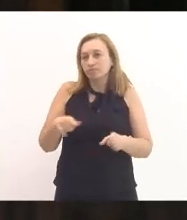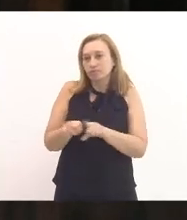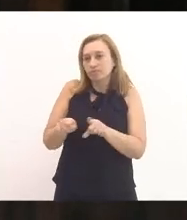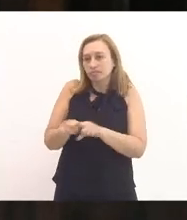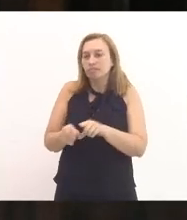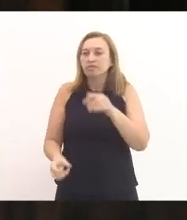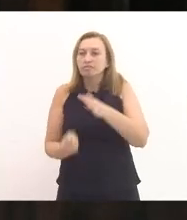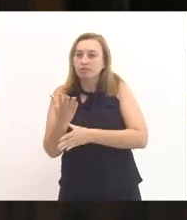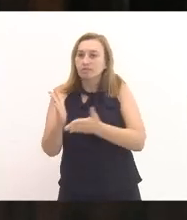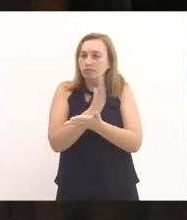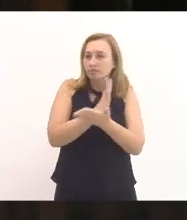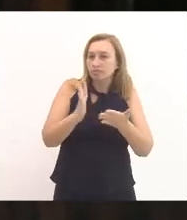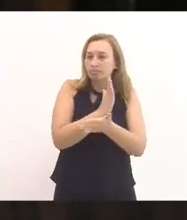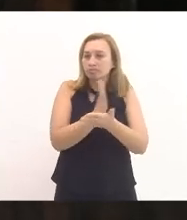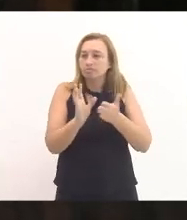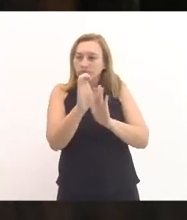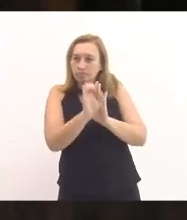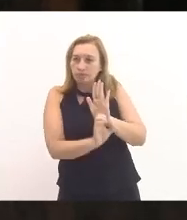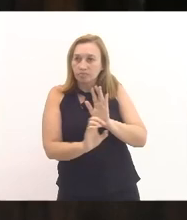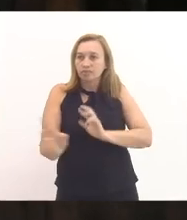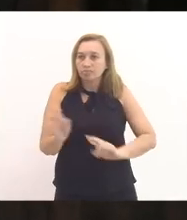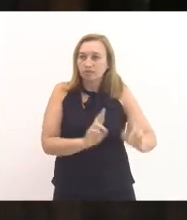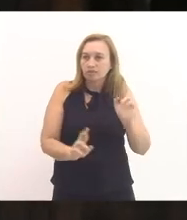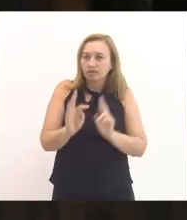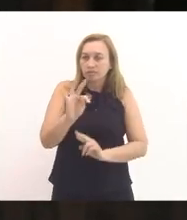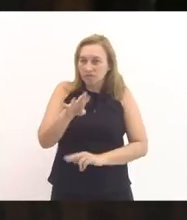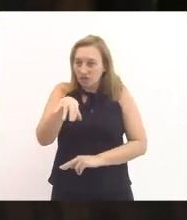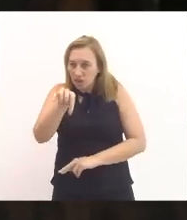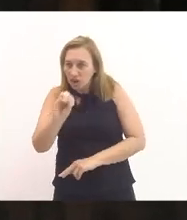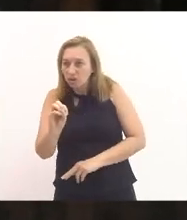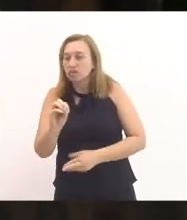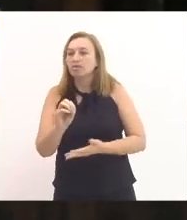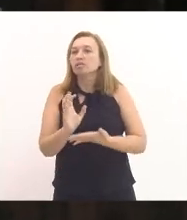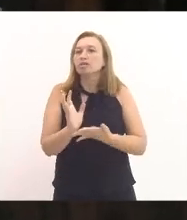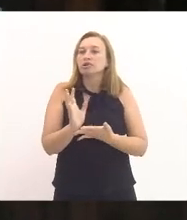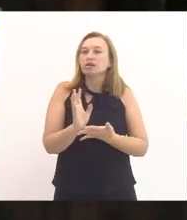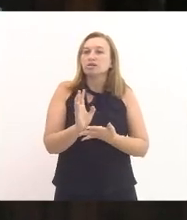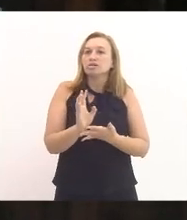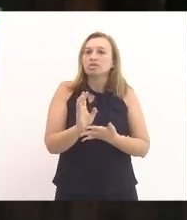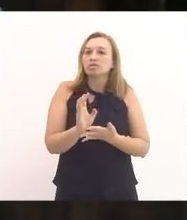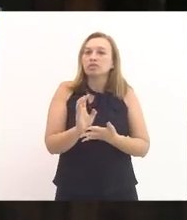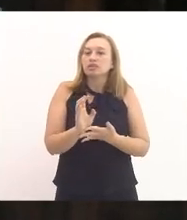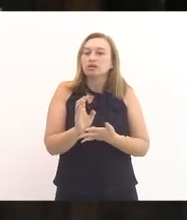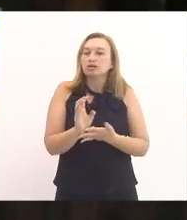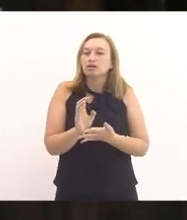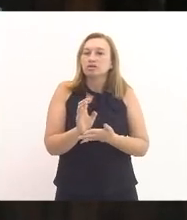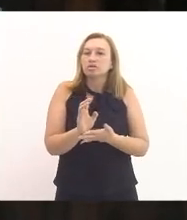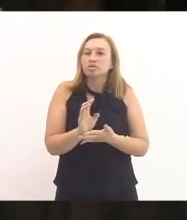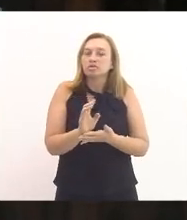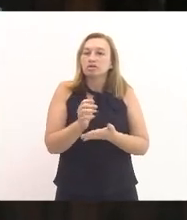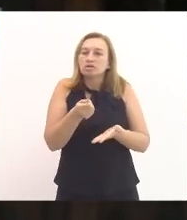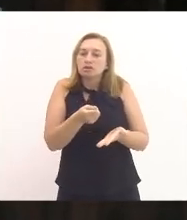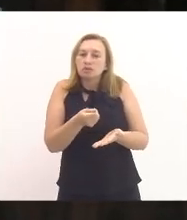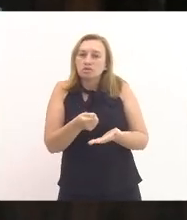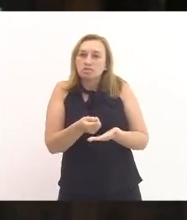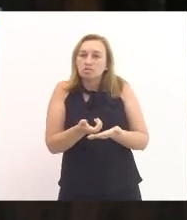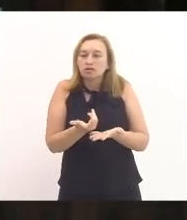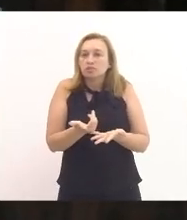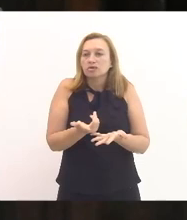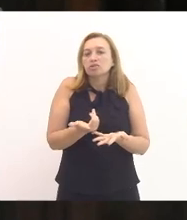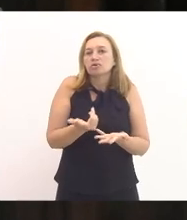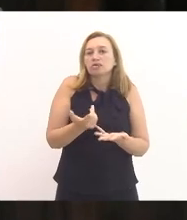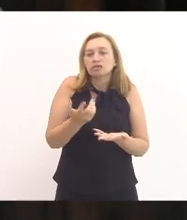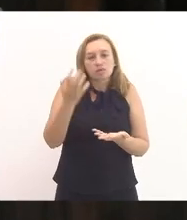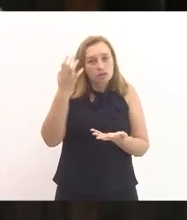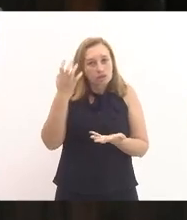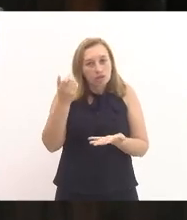sou autor de emendas em relação à ao triênio em relação à extinção dos punições na da questão